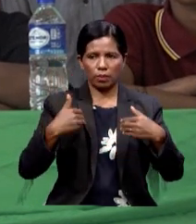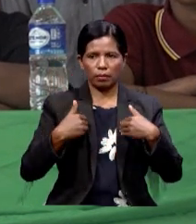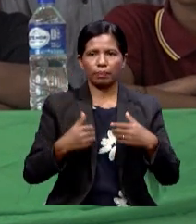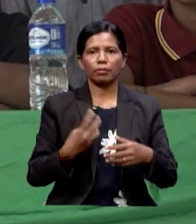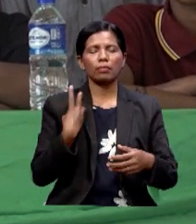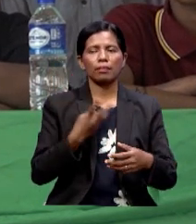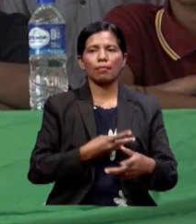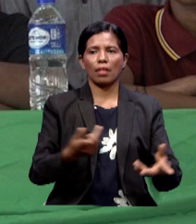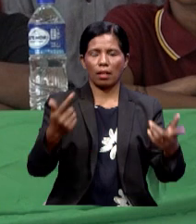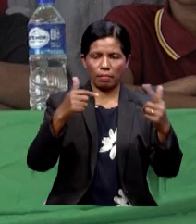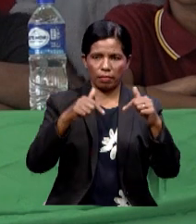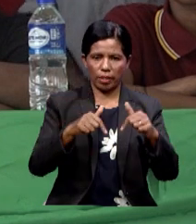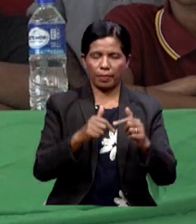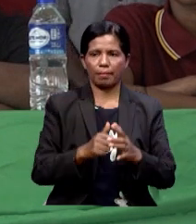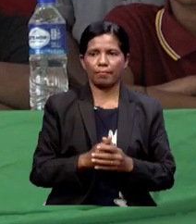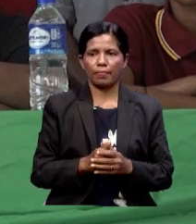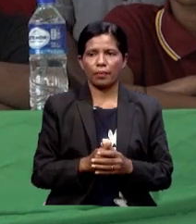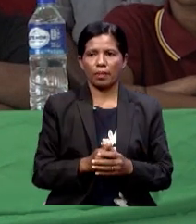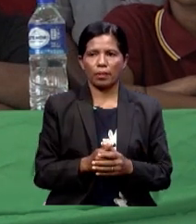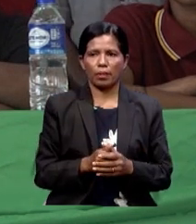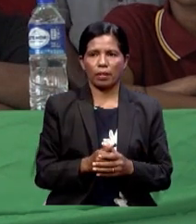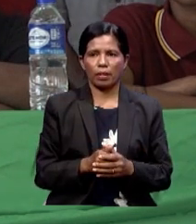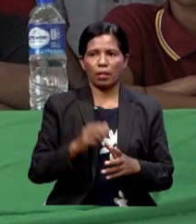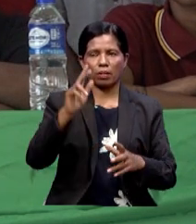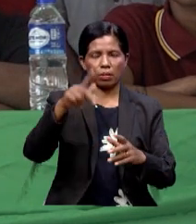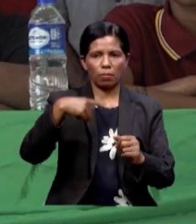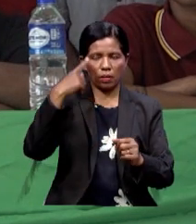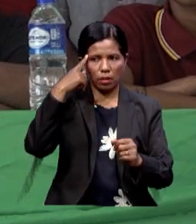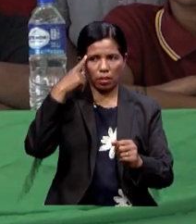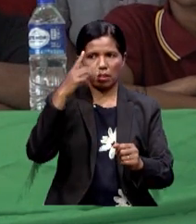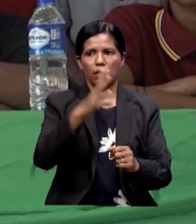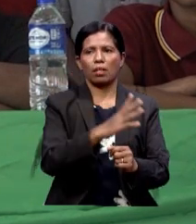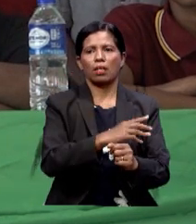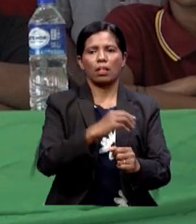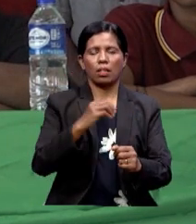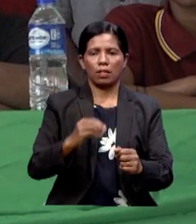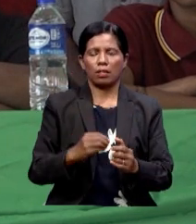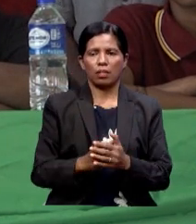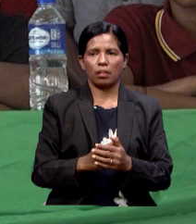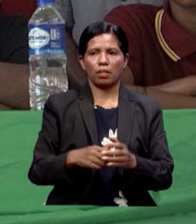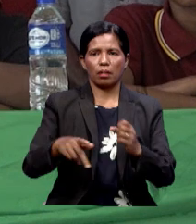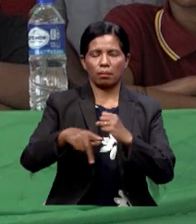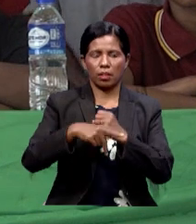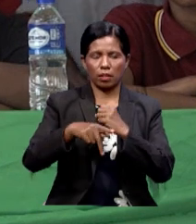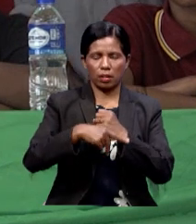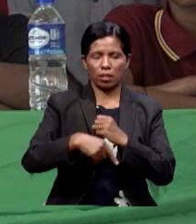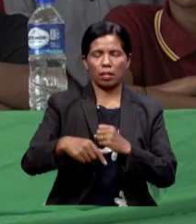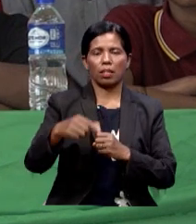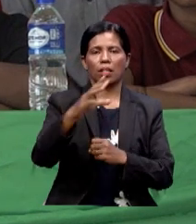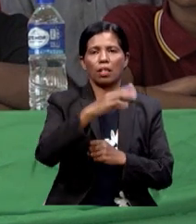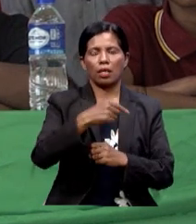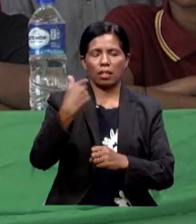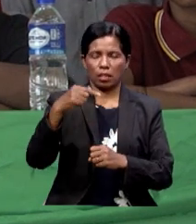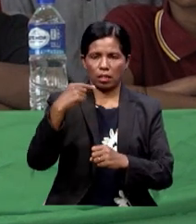ami mai op politika nebe maka partir uzversia